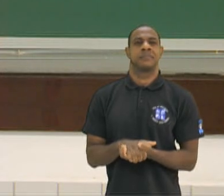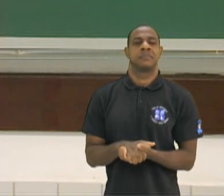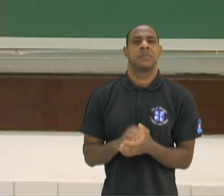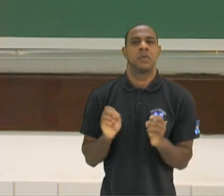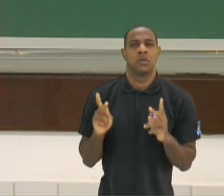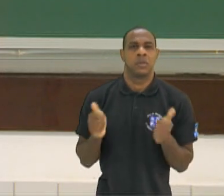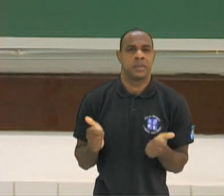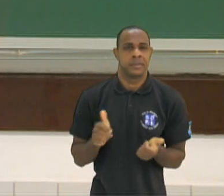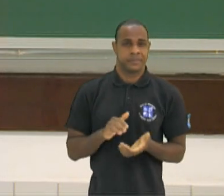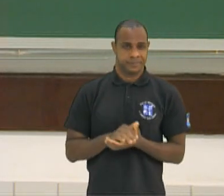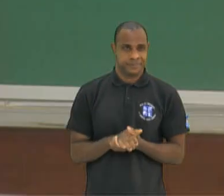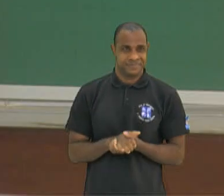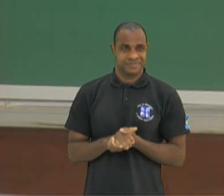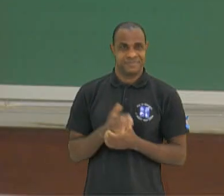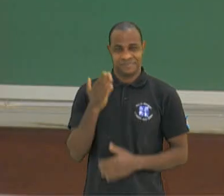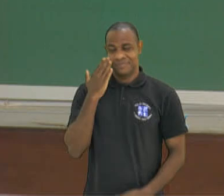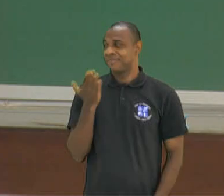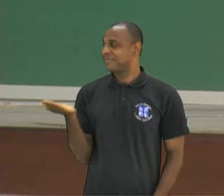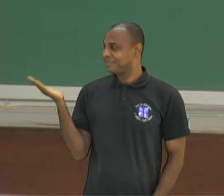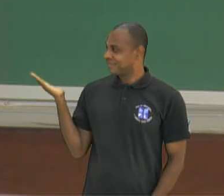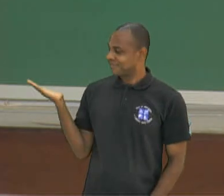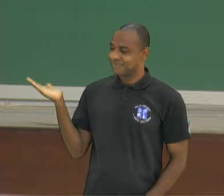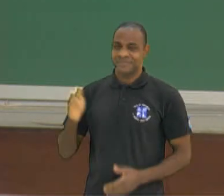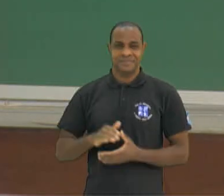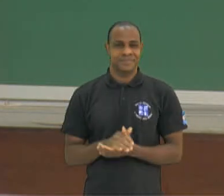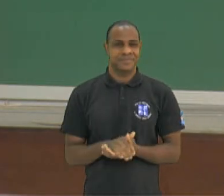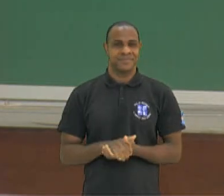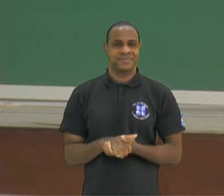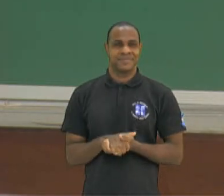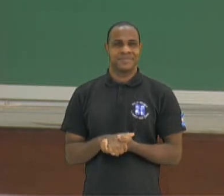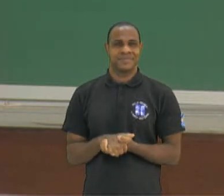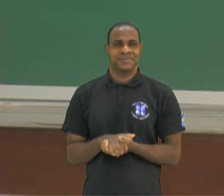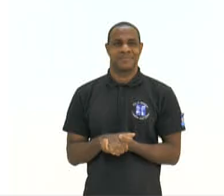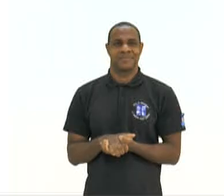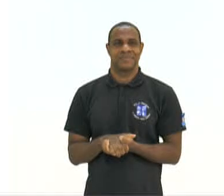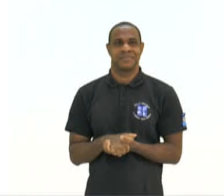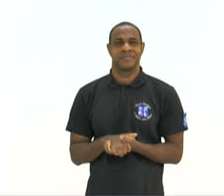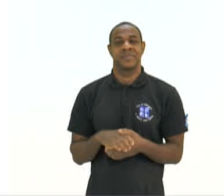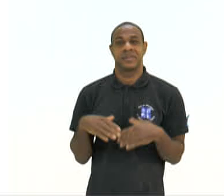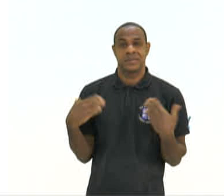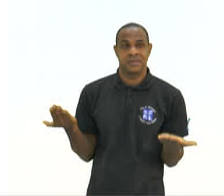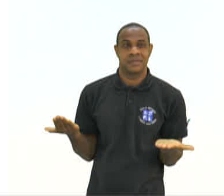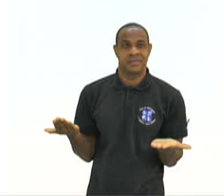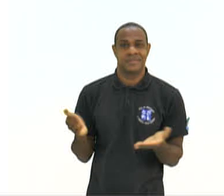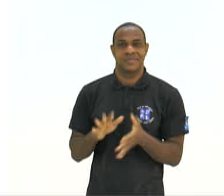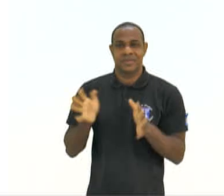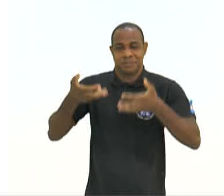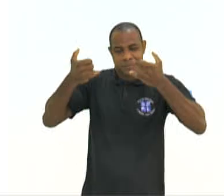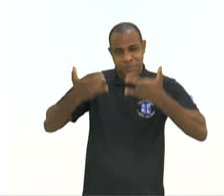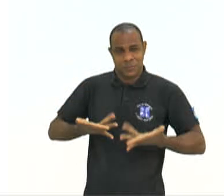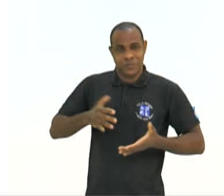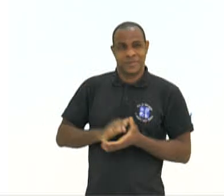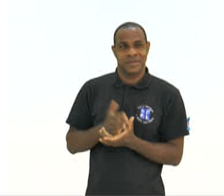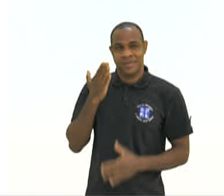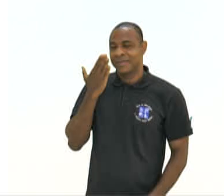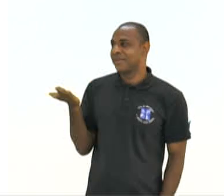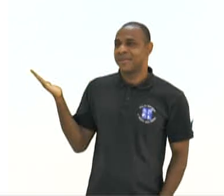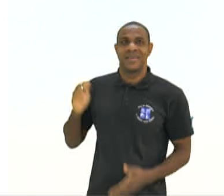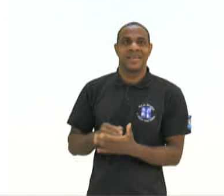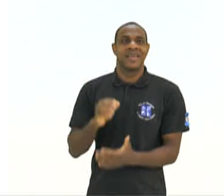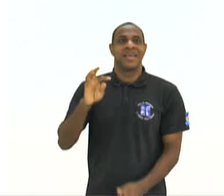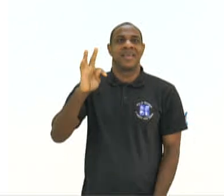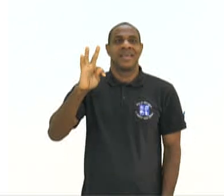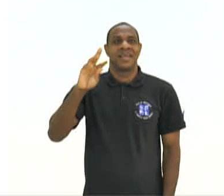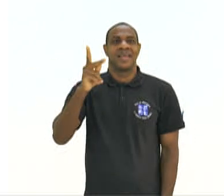Okay. Teenagers prefer games that imitate real sports. Então, como eu disse para vocês, that